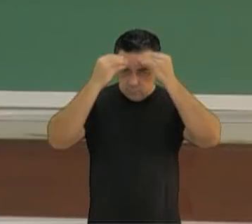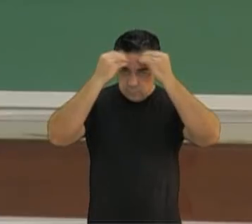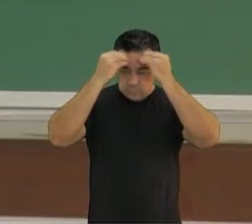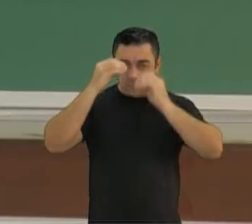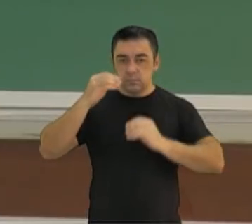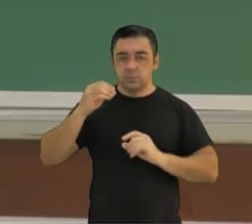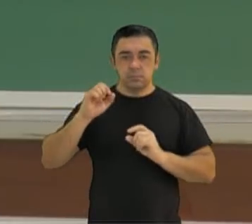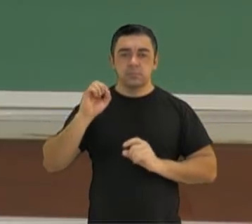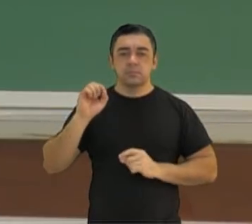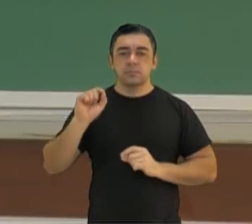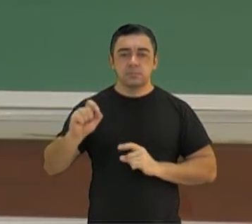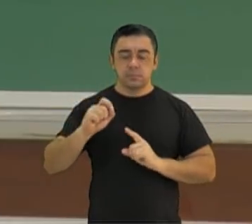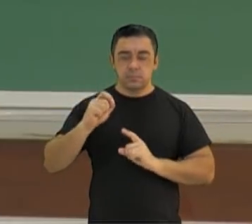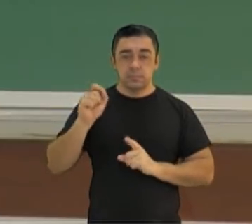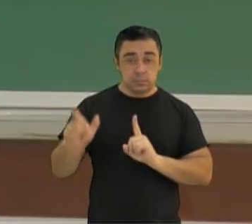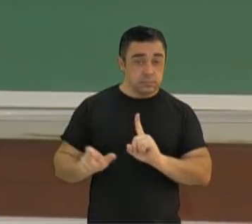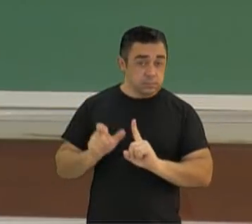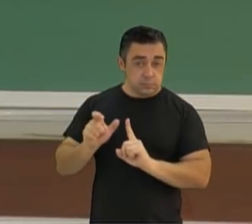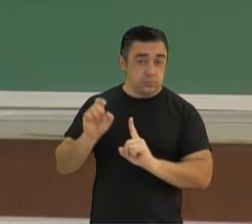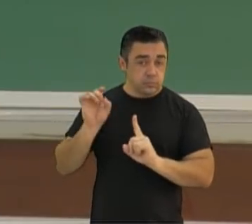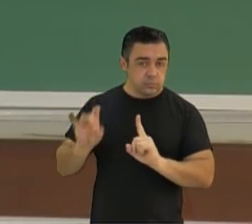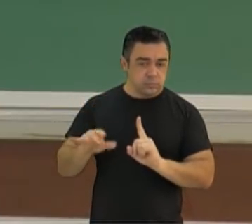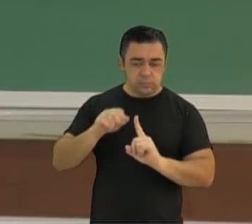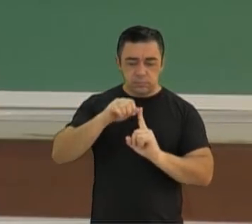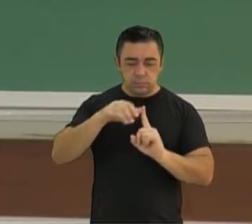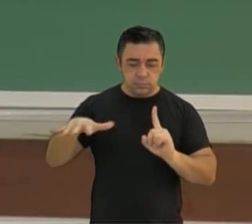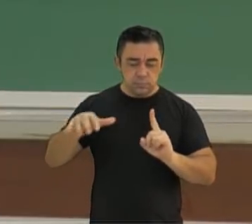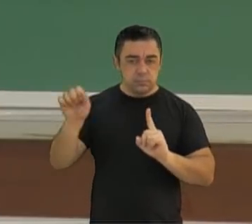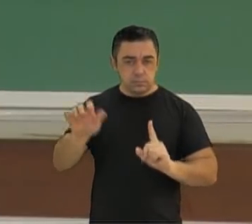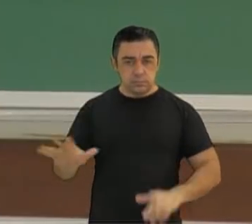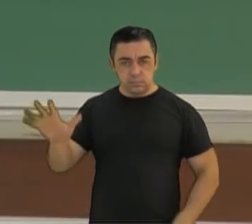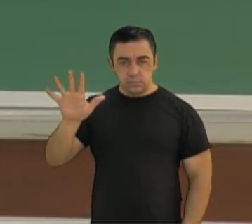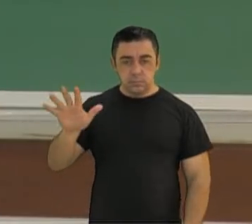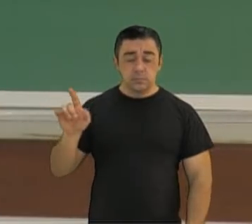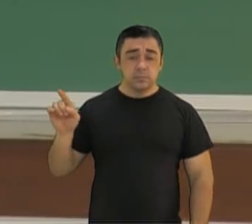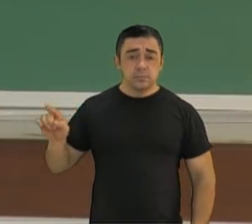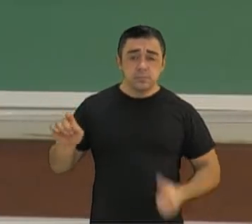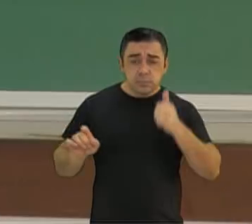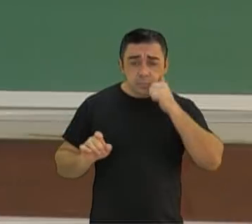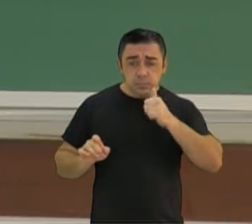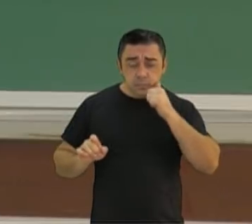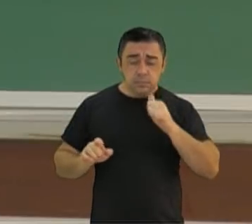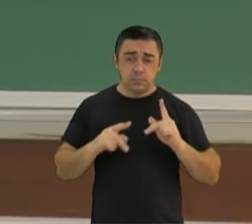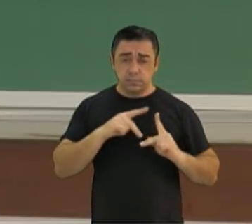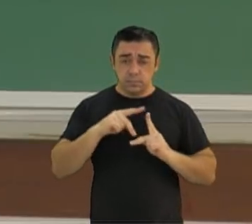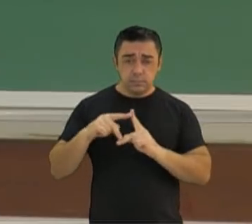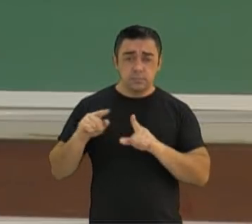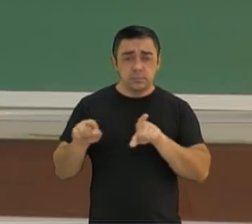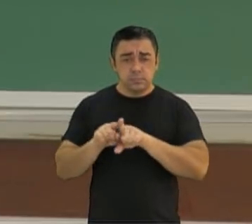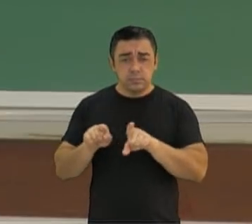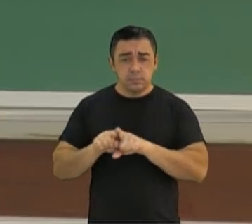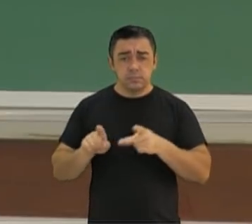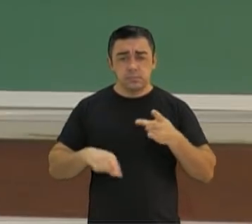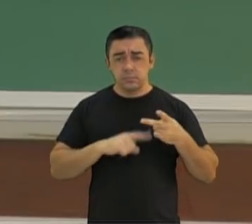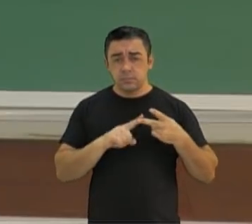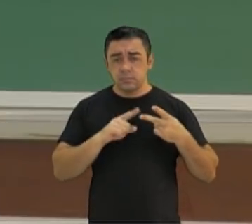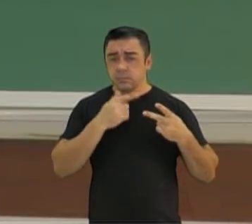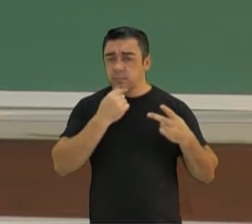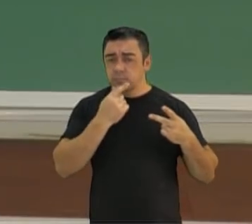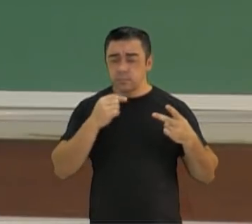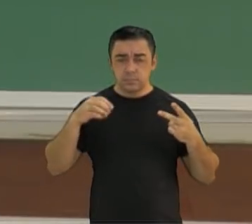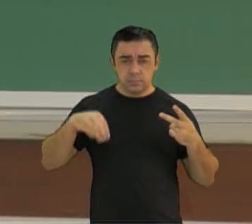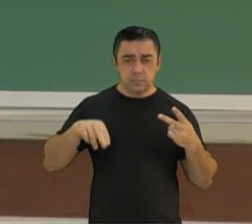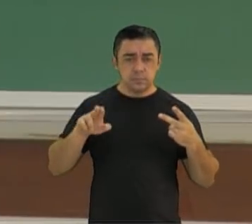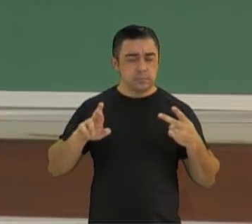verbal, apenas a não verbal. Na tirinha da Mafalda, assim como na tirinha do Murilo, lá da revista Relatos